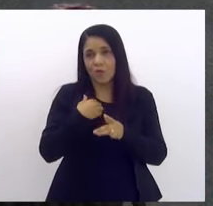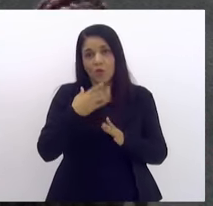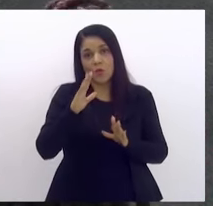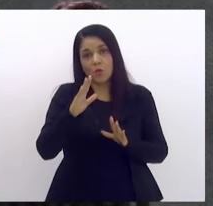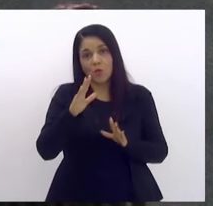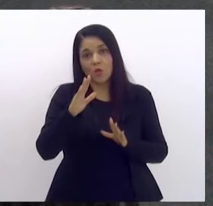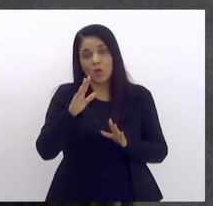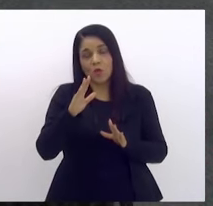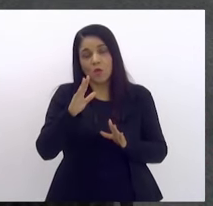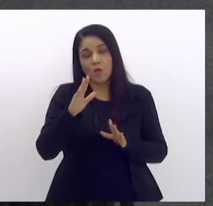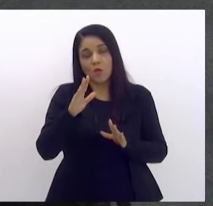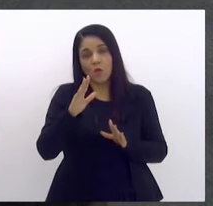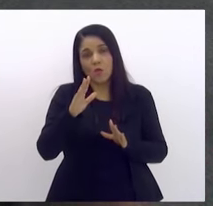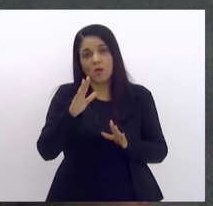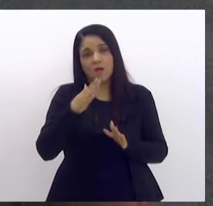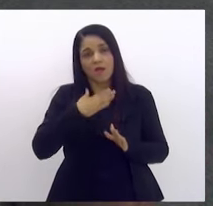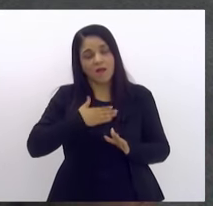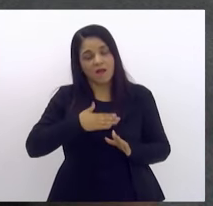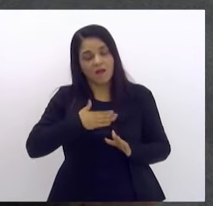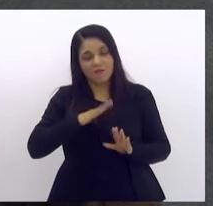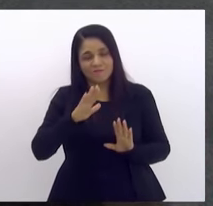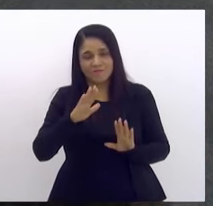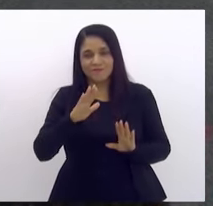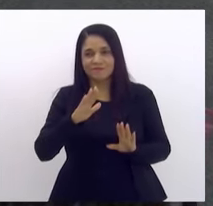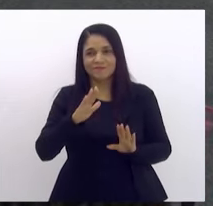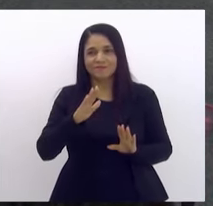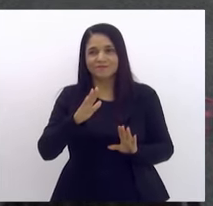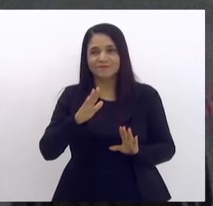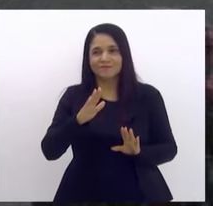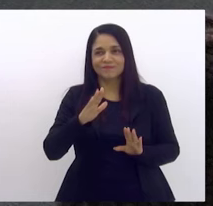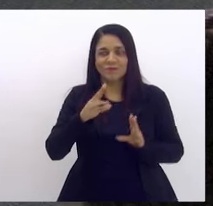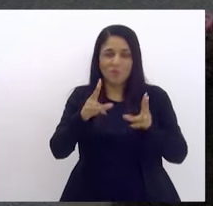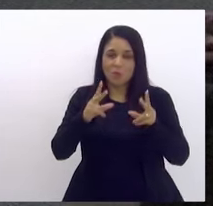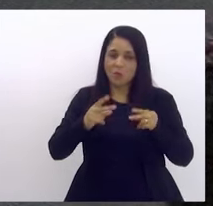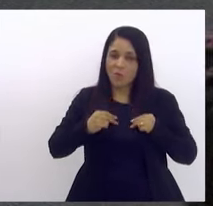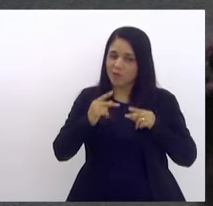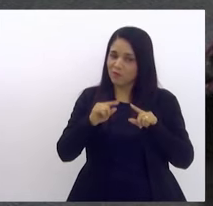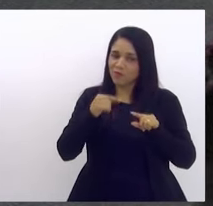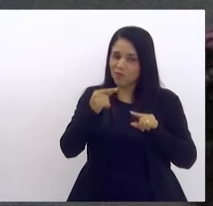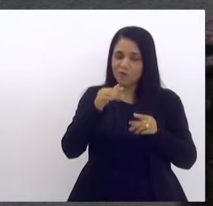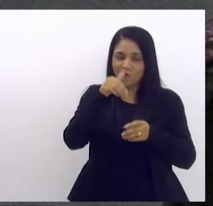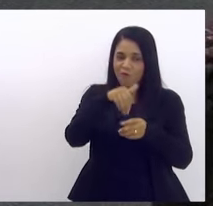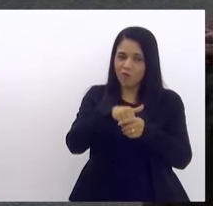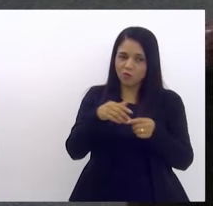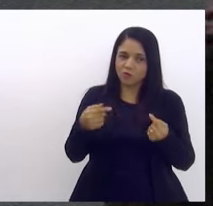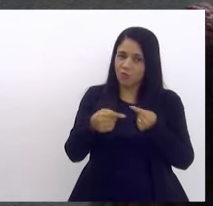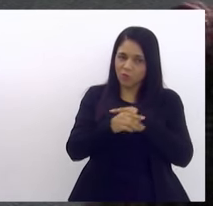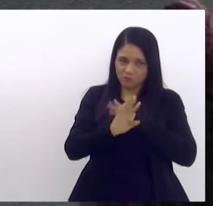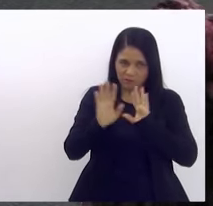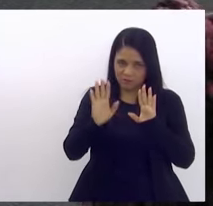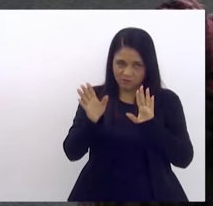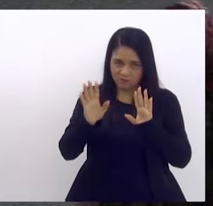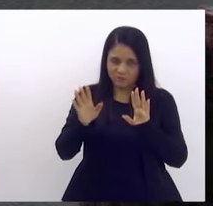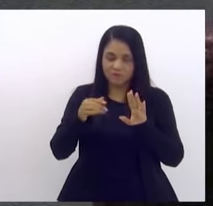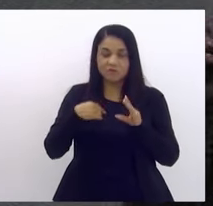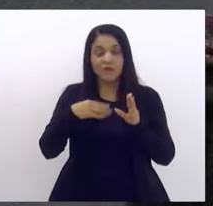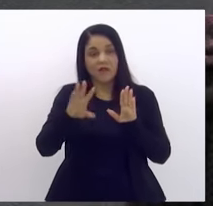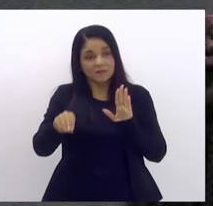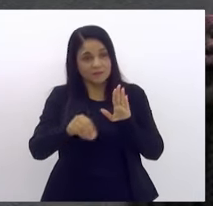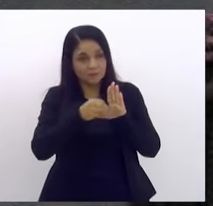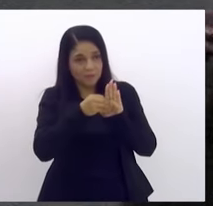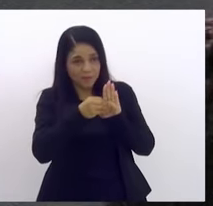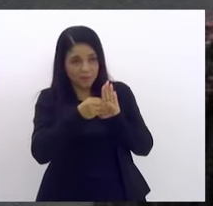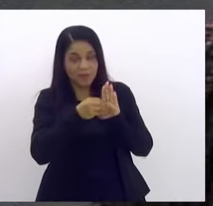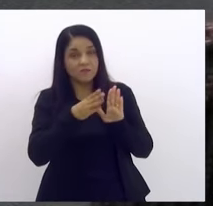vou criar óbvio daqui a pouco, no mérito. Eu não estou fazendo voto divergente. Eu estou falando, porque uma das emendas que eu fiz